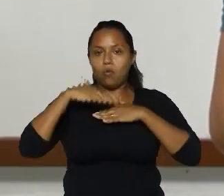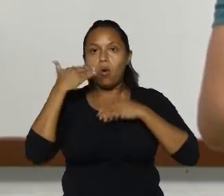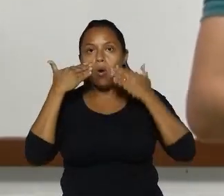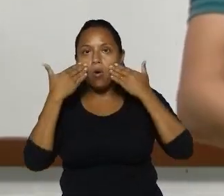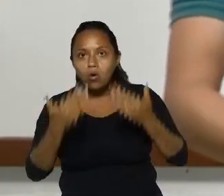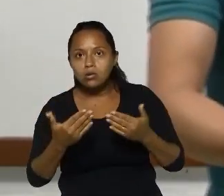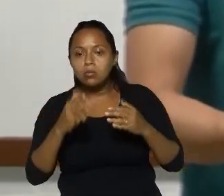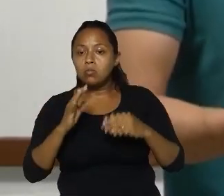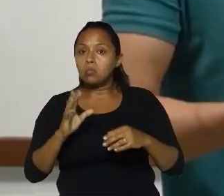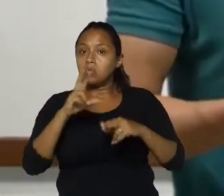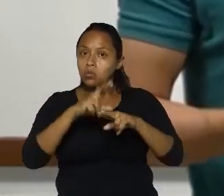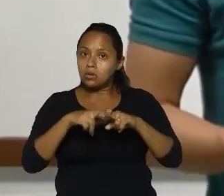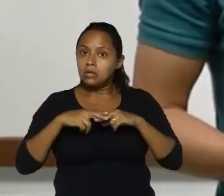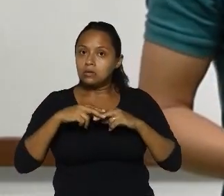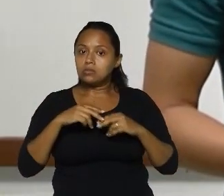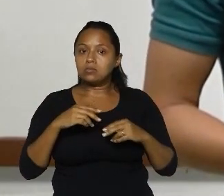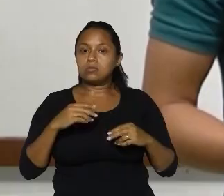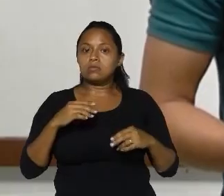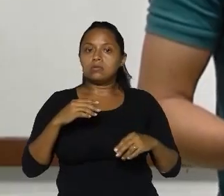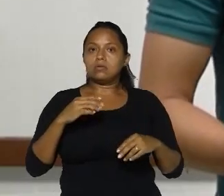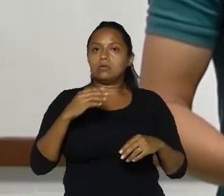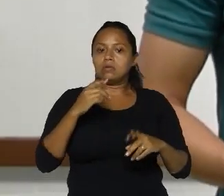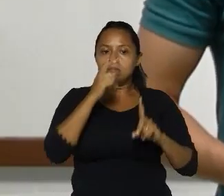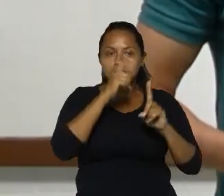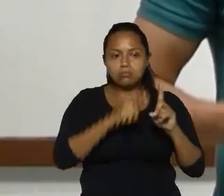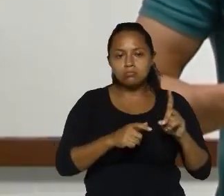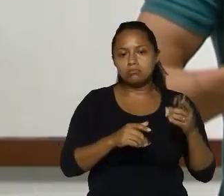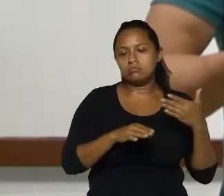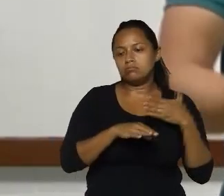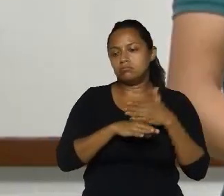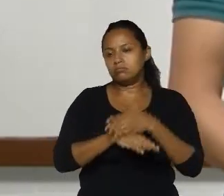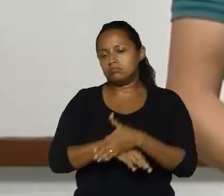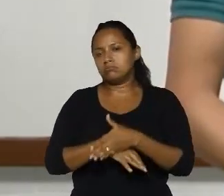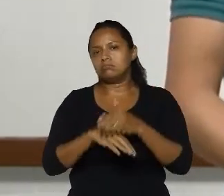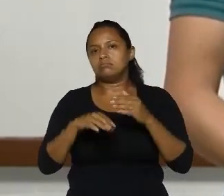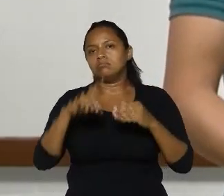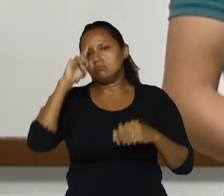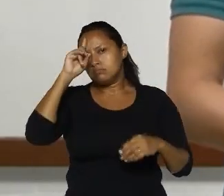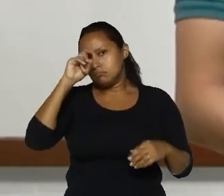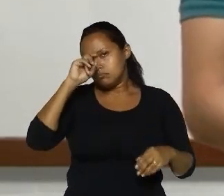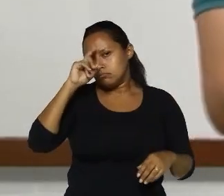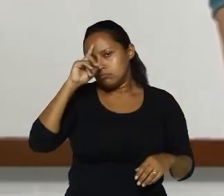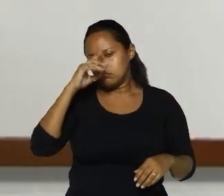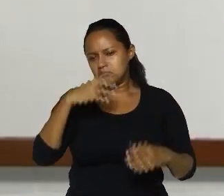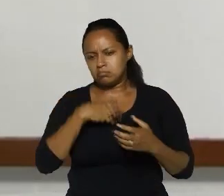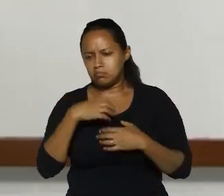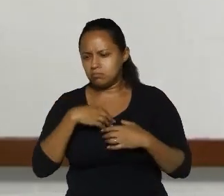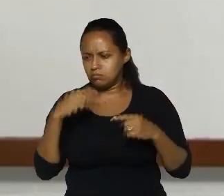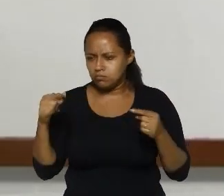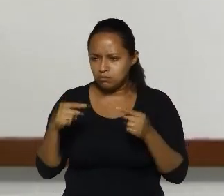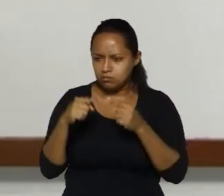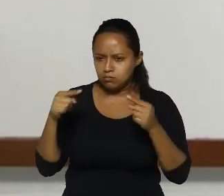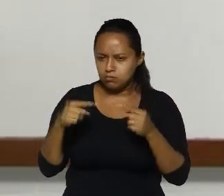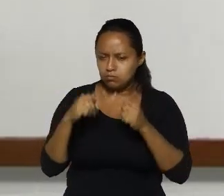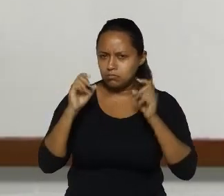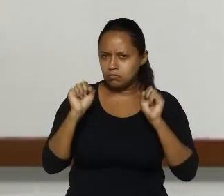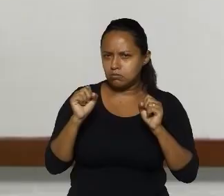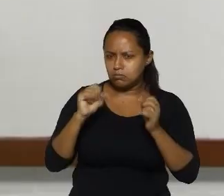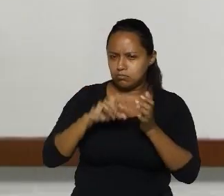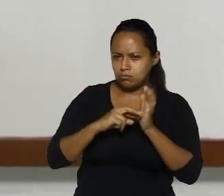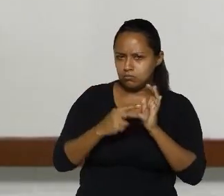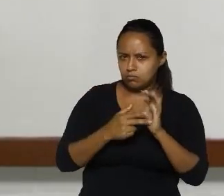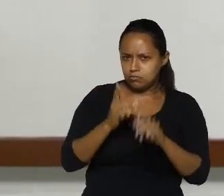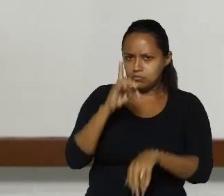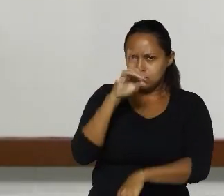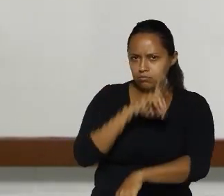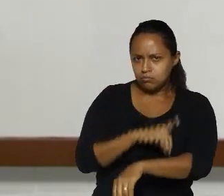razão, quando um paciente chega no consultório com sintomas, né, relacionados, que podem ser